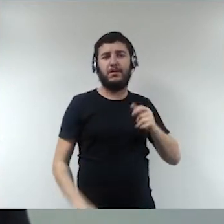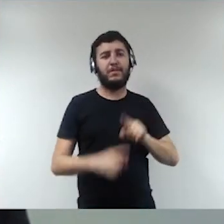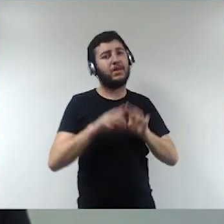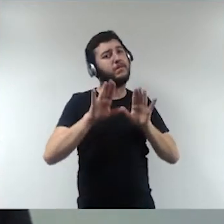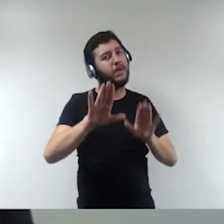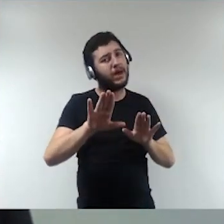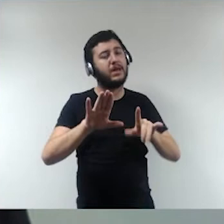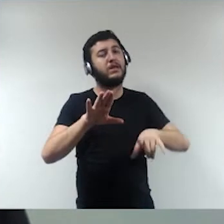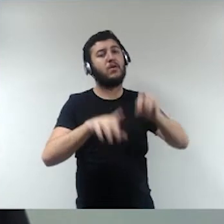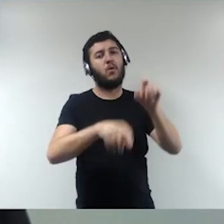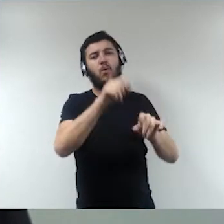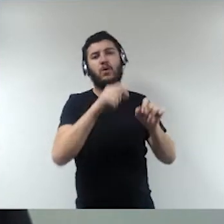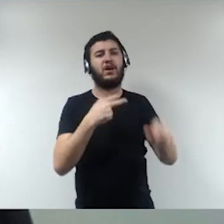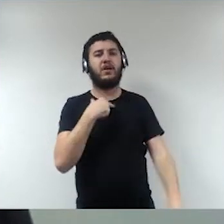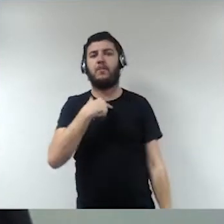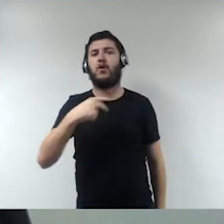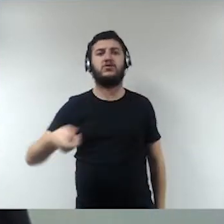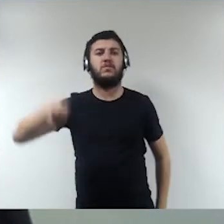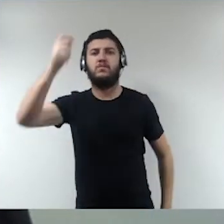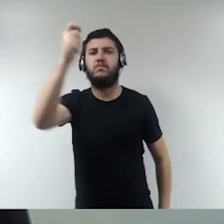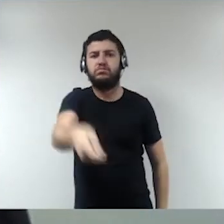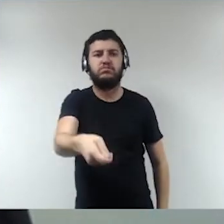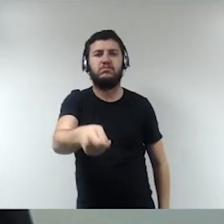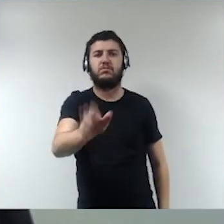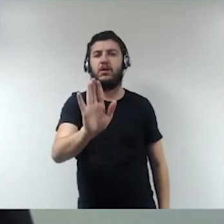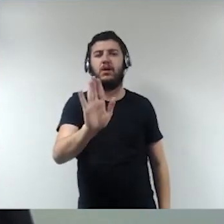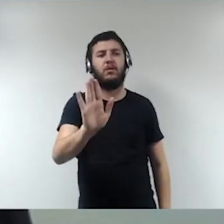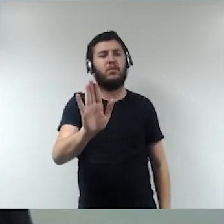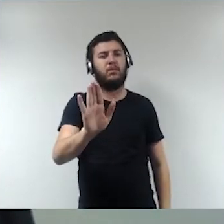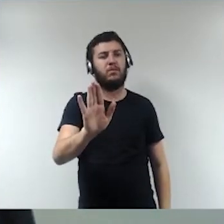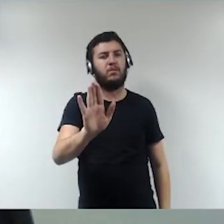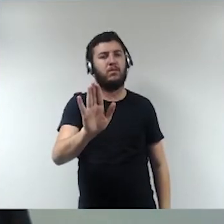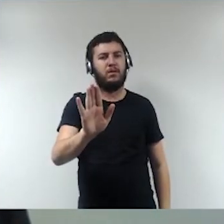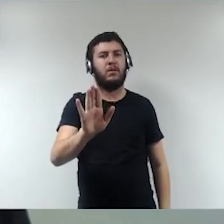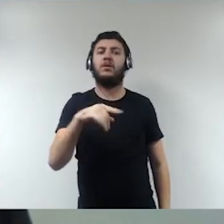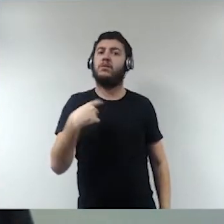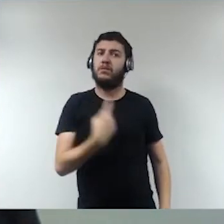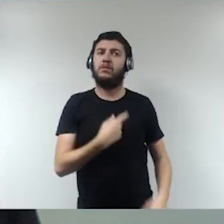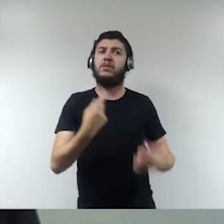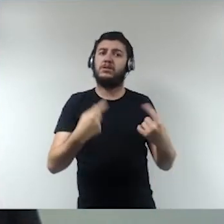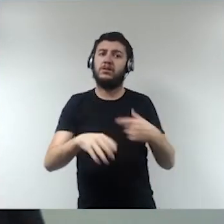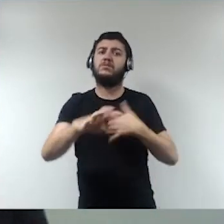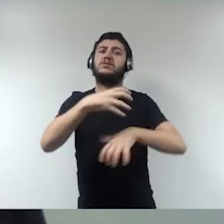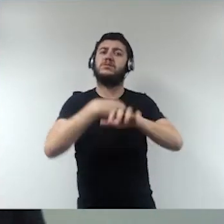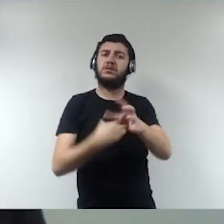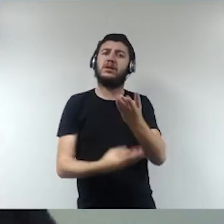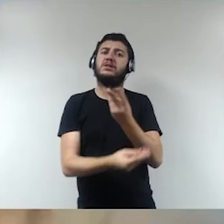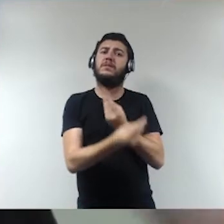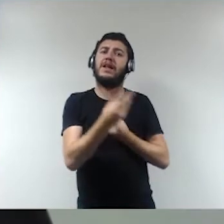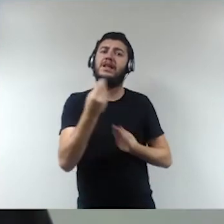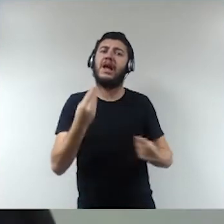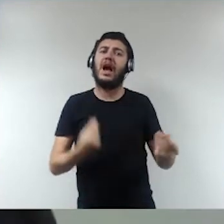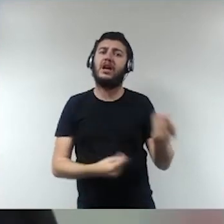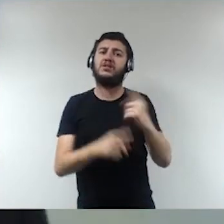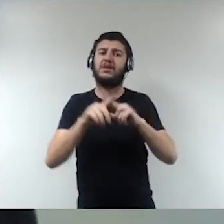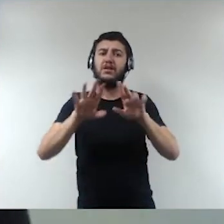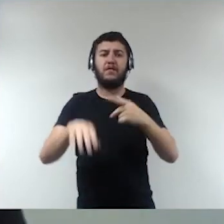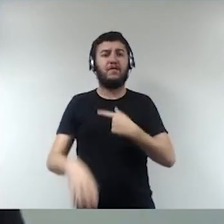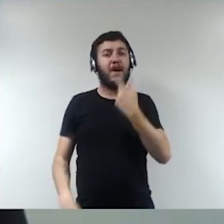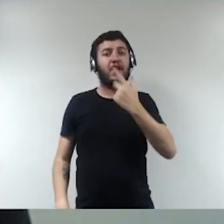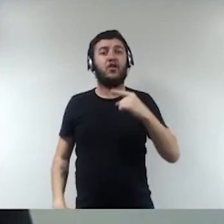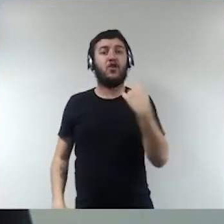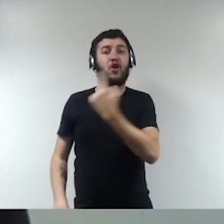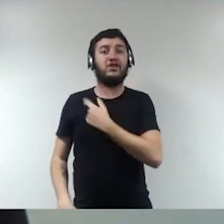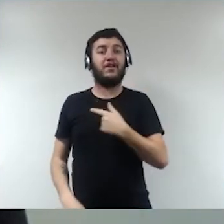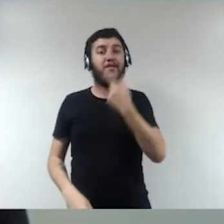escolha. Isso não pode ser imposto, né? Nós temos que ter essa sensibilidade. Nós, e quando eu falo nós, eu estou falando muito mais do judiciário